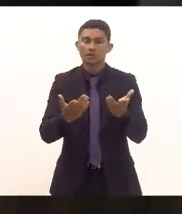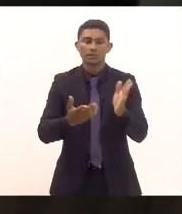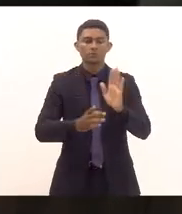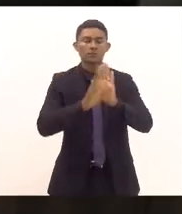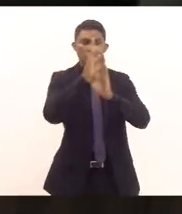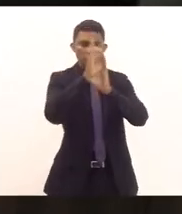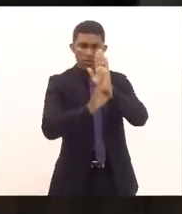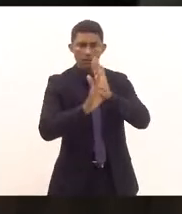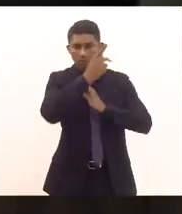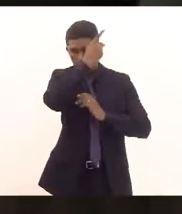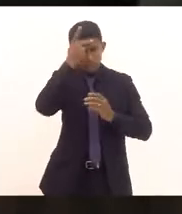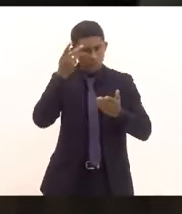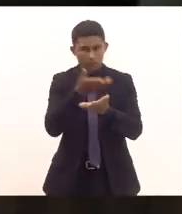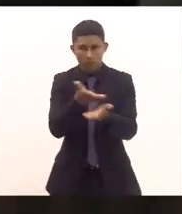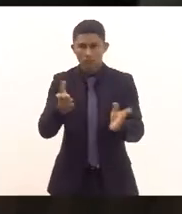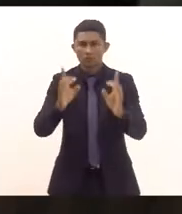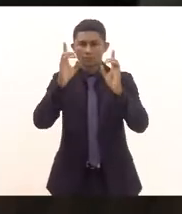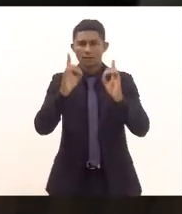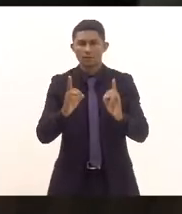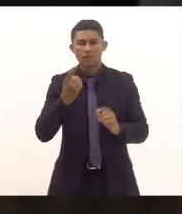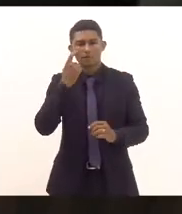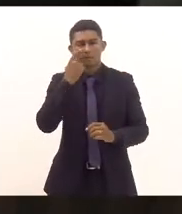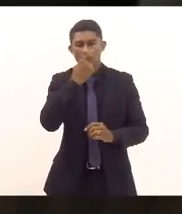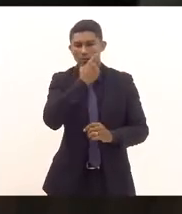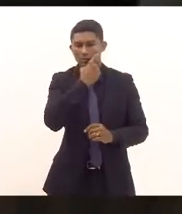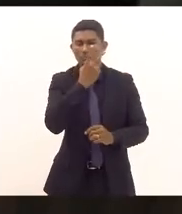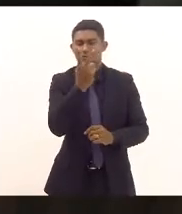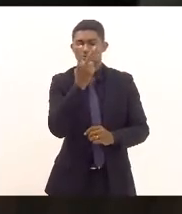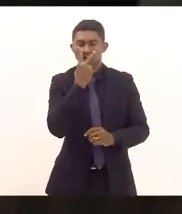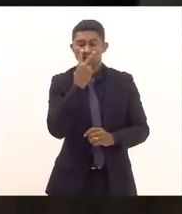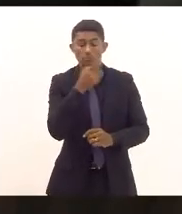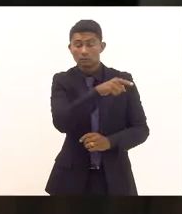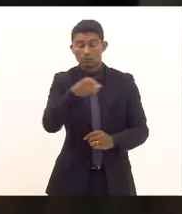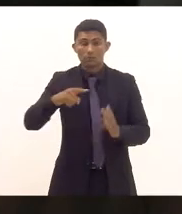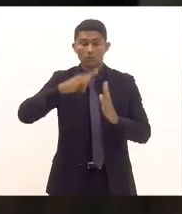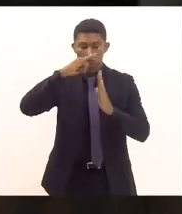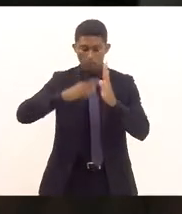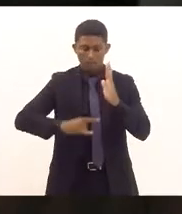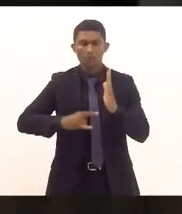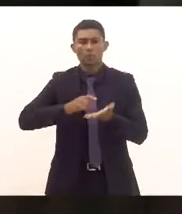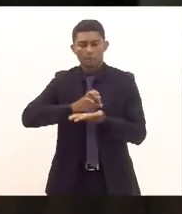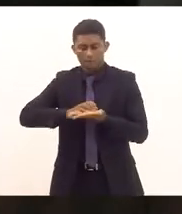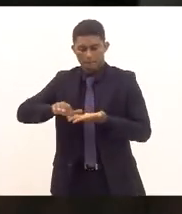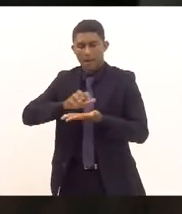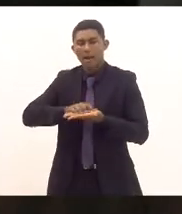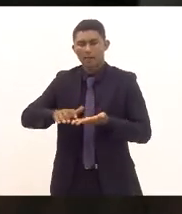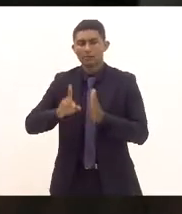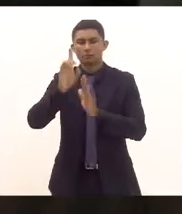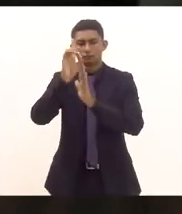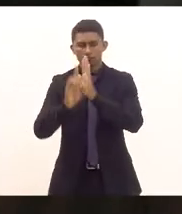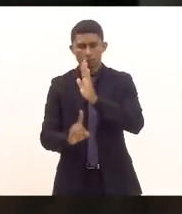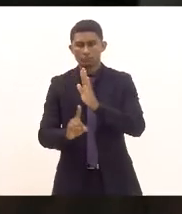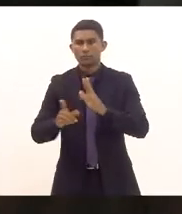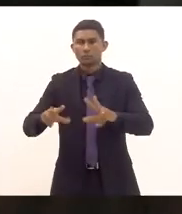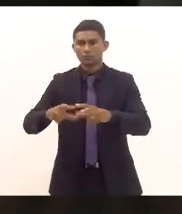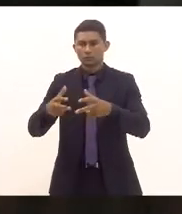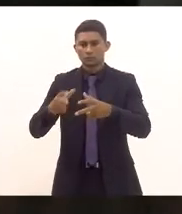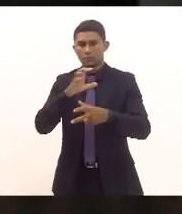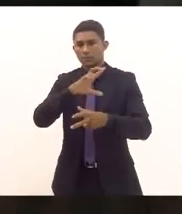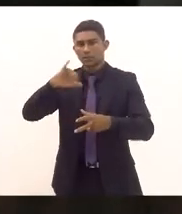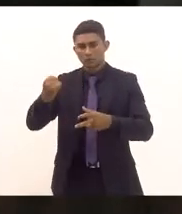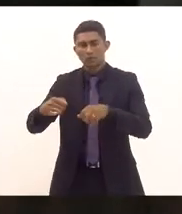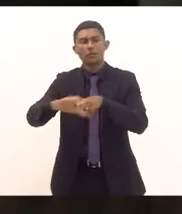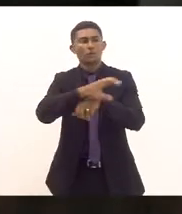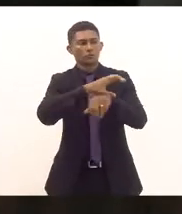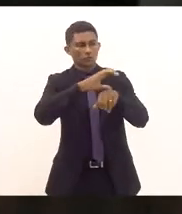pessoas com deficiência visual bitter de documentos emitidos em braille o parecer da comissão de concessão Justiça pela condicionalidade com